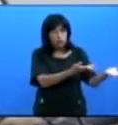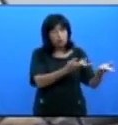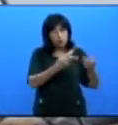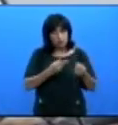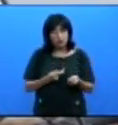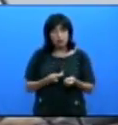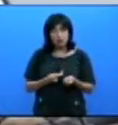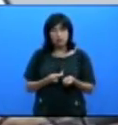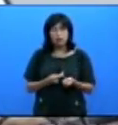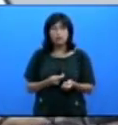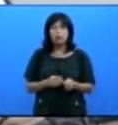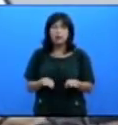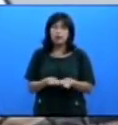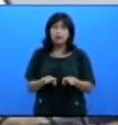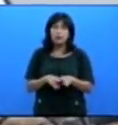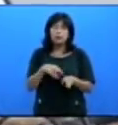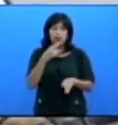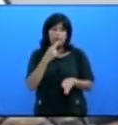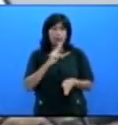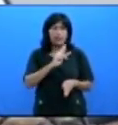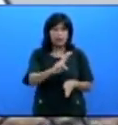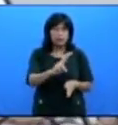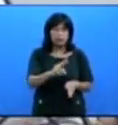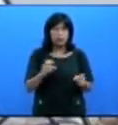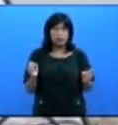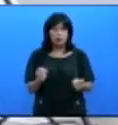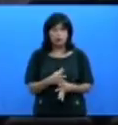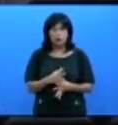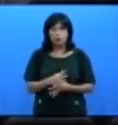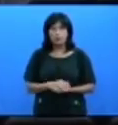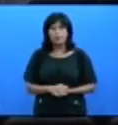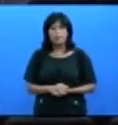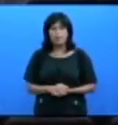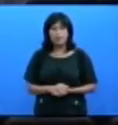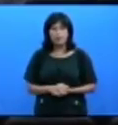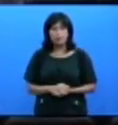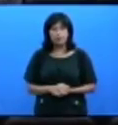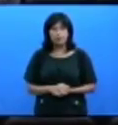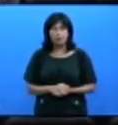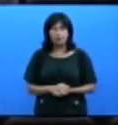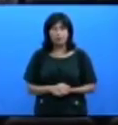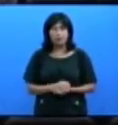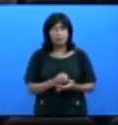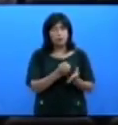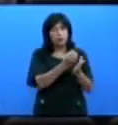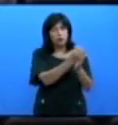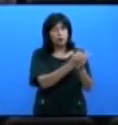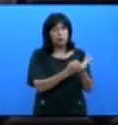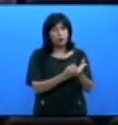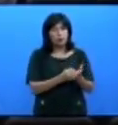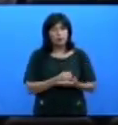recebidas em resposta às matérias aprovadas. Ofício